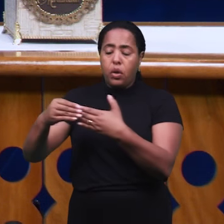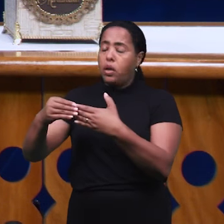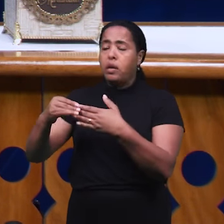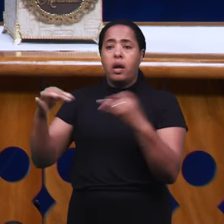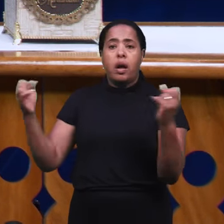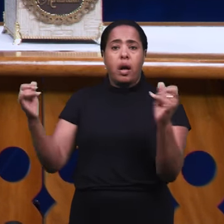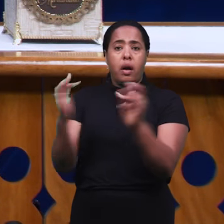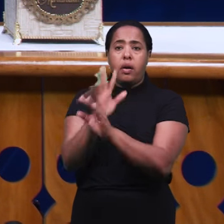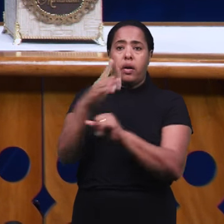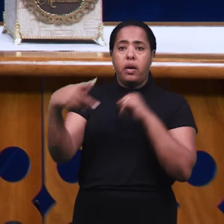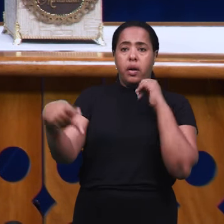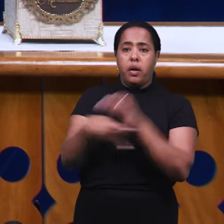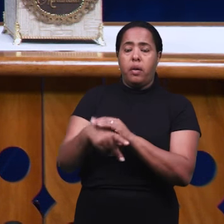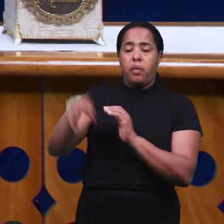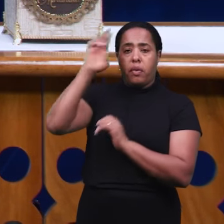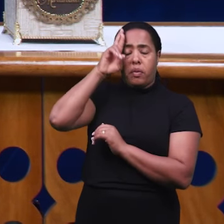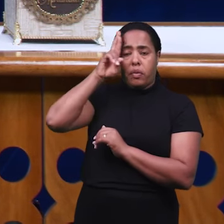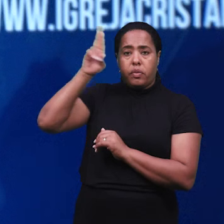Senhor.